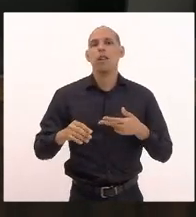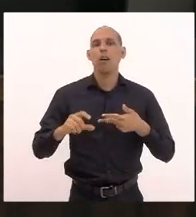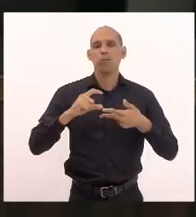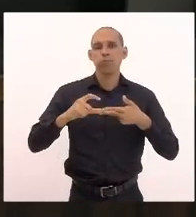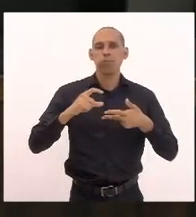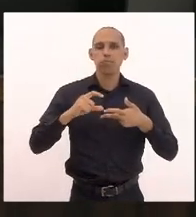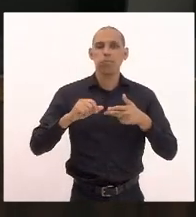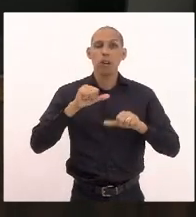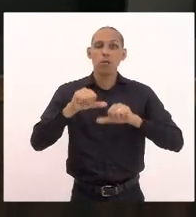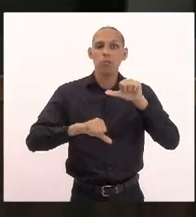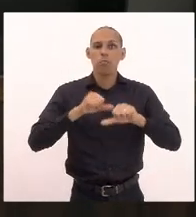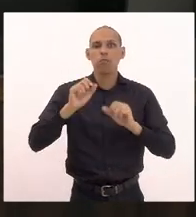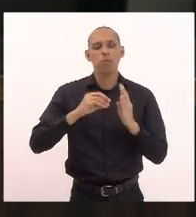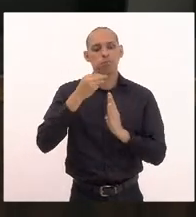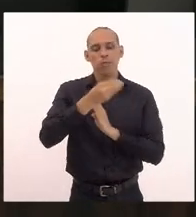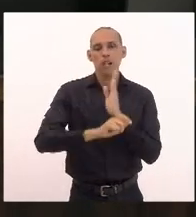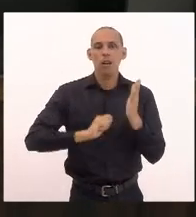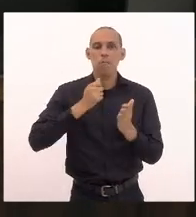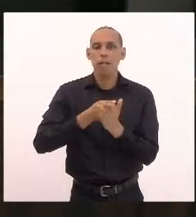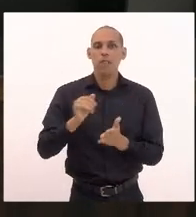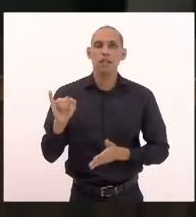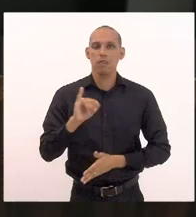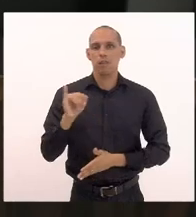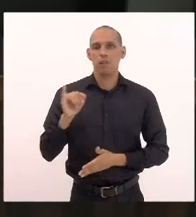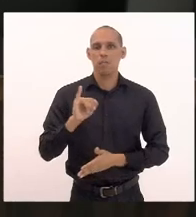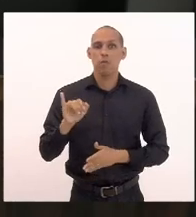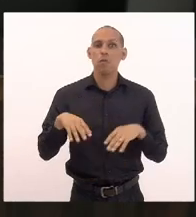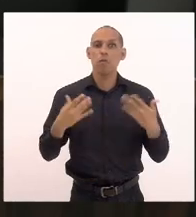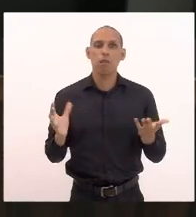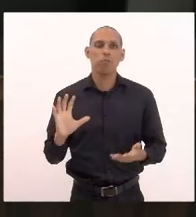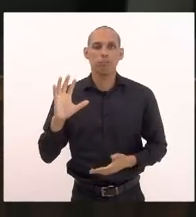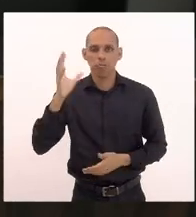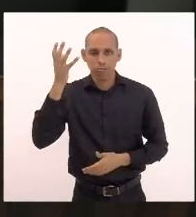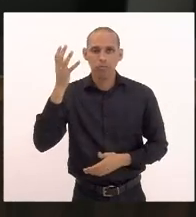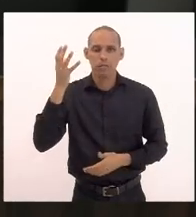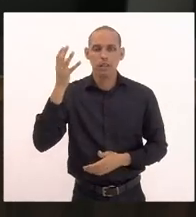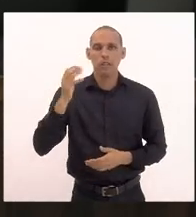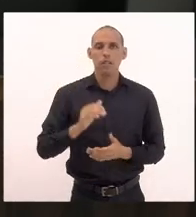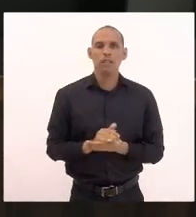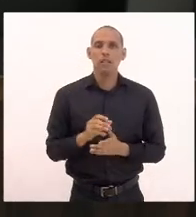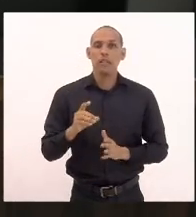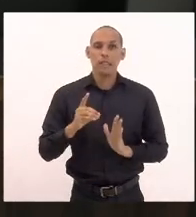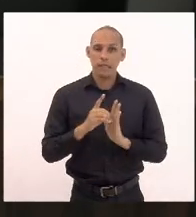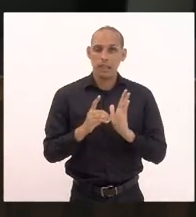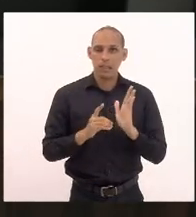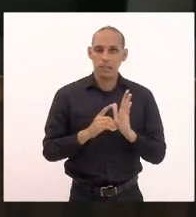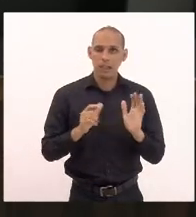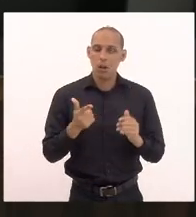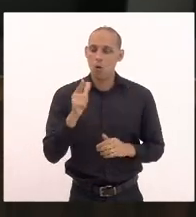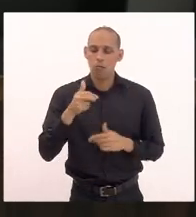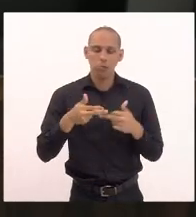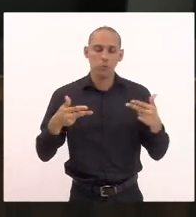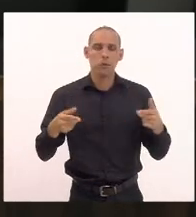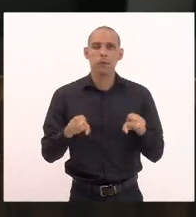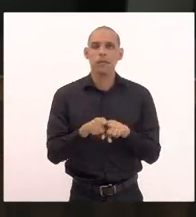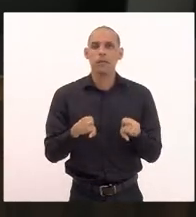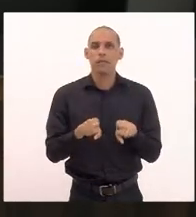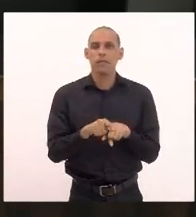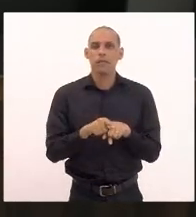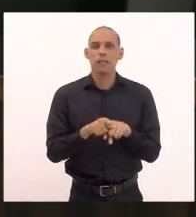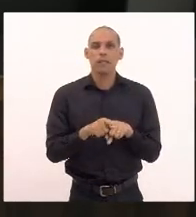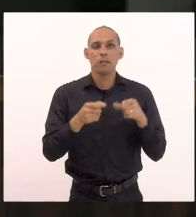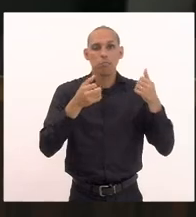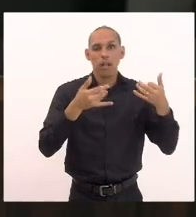de pagamento de impostos estaduais nas hipóteses de calamidade pública decretada e da outras providências. Pendente de pareceres